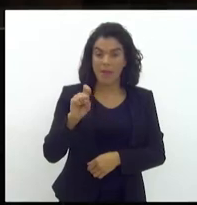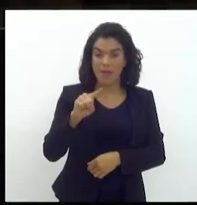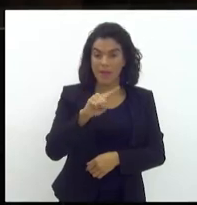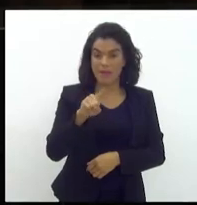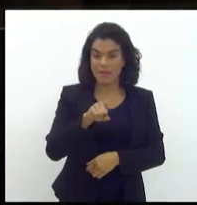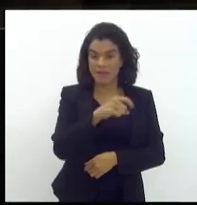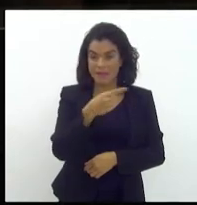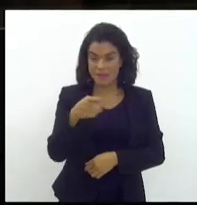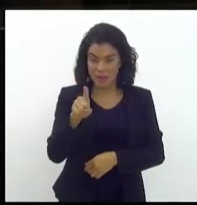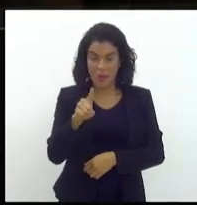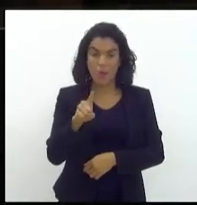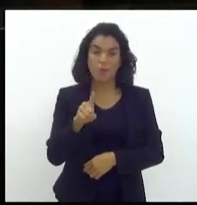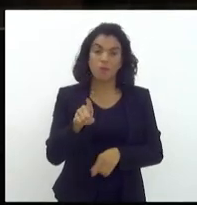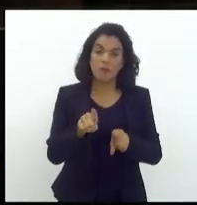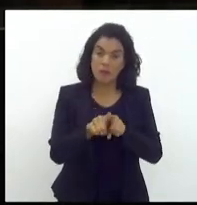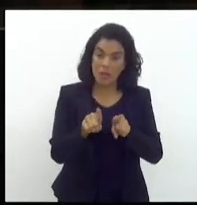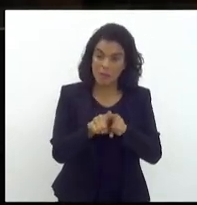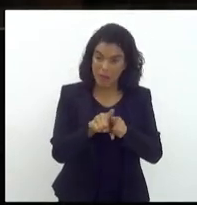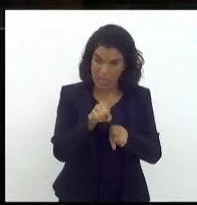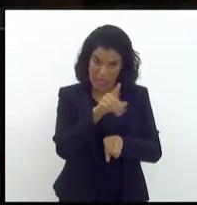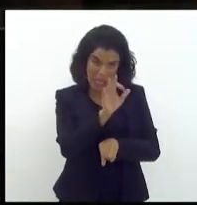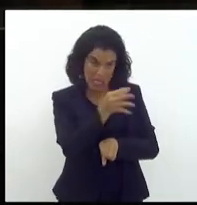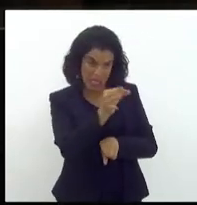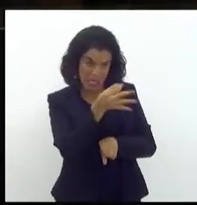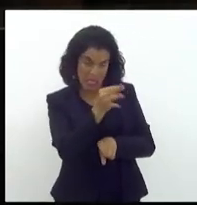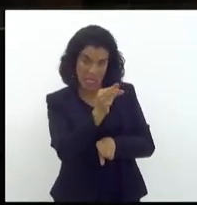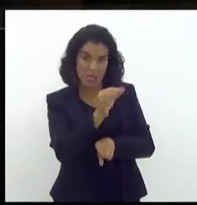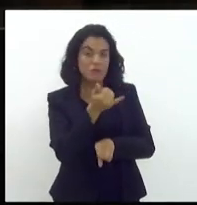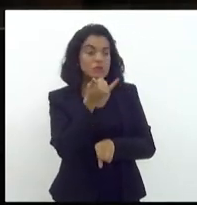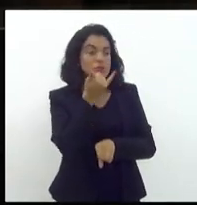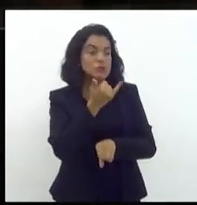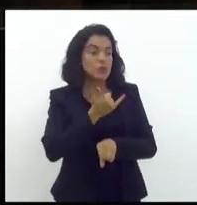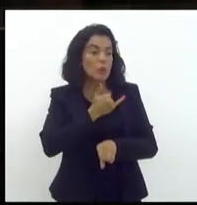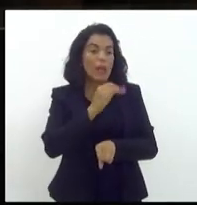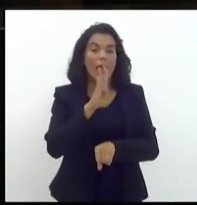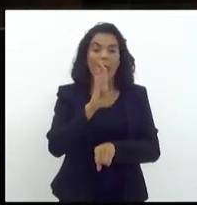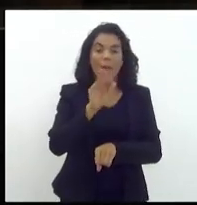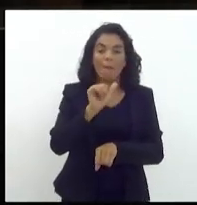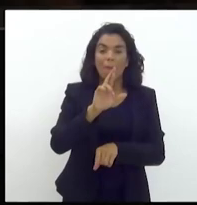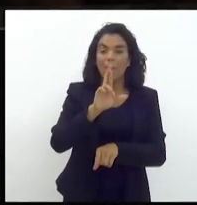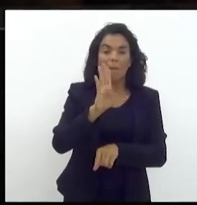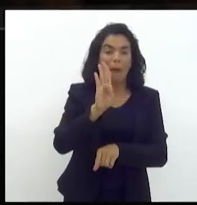é de Barra Mansa né Barra do Piraí